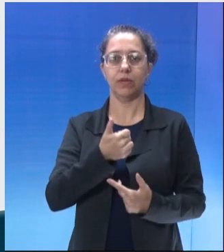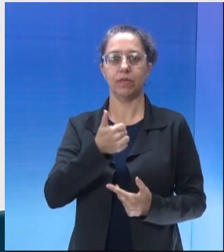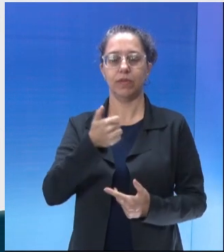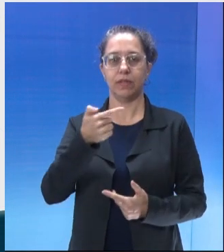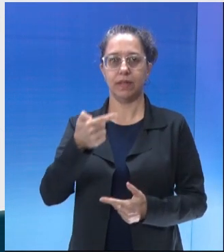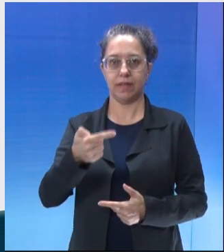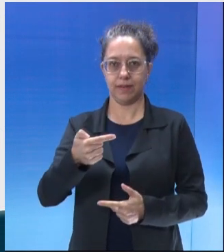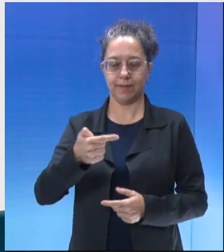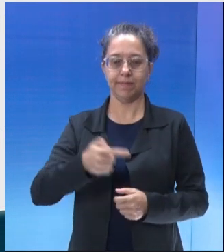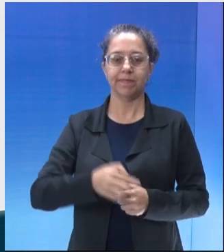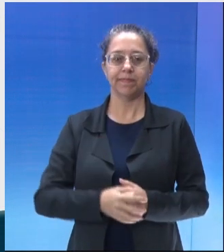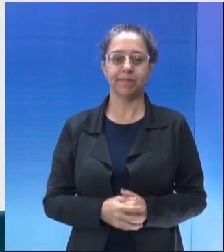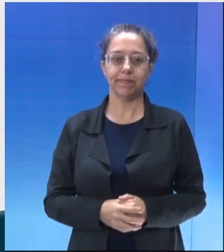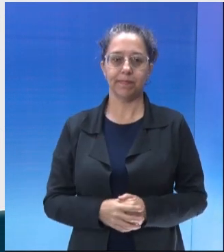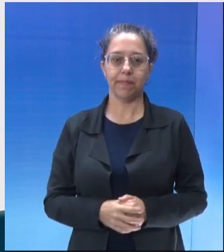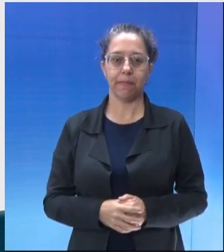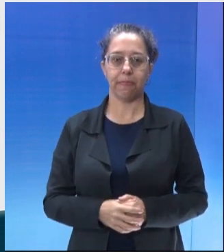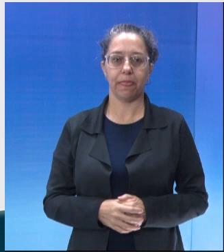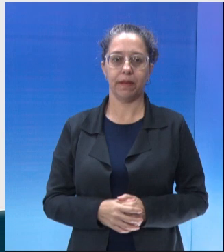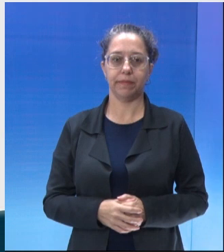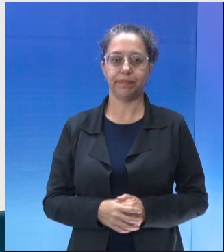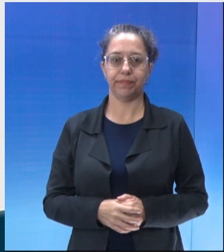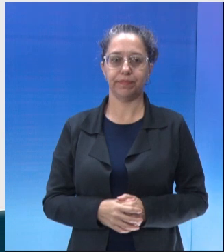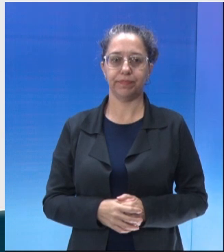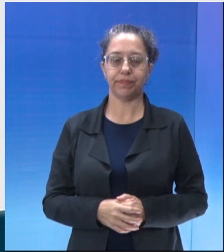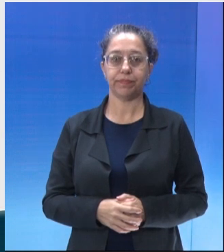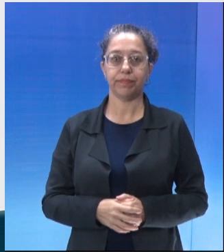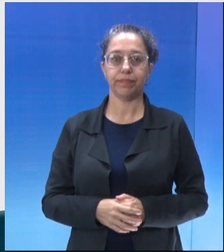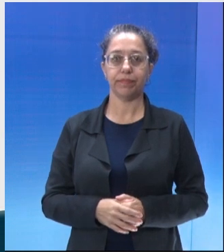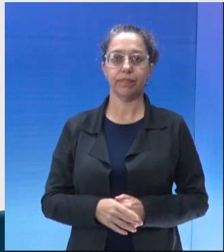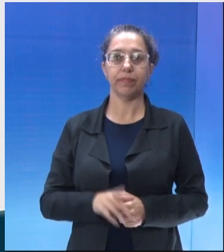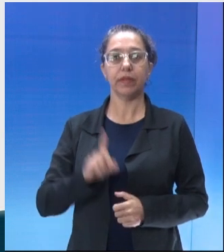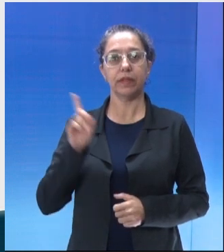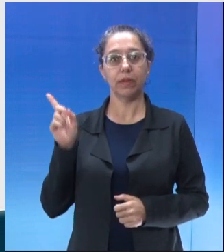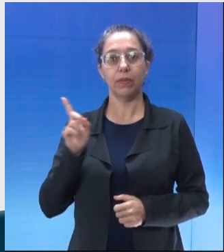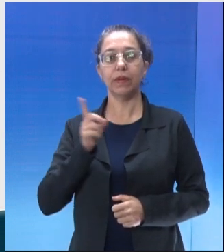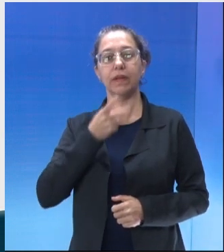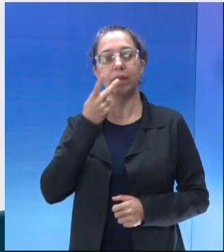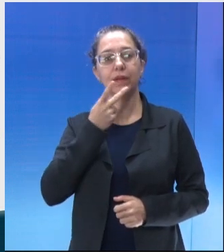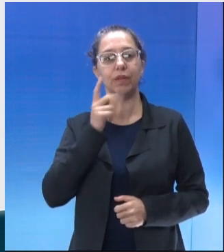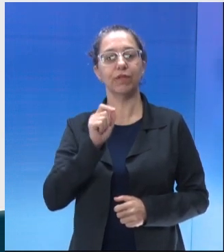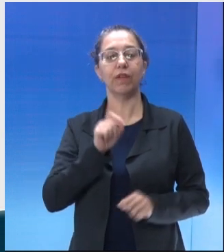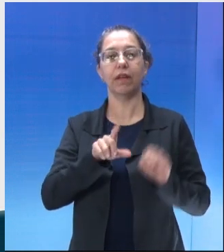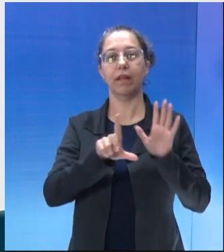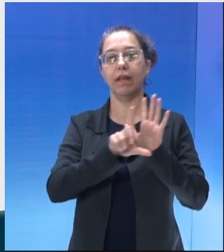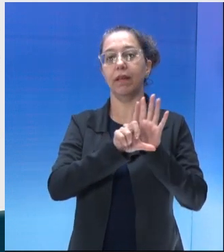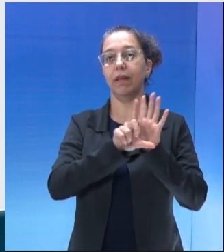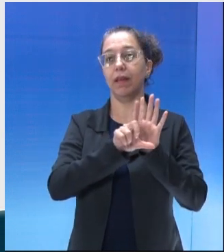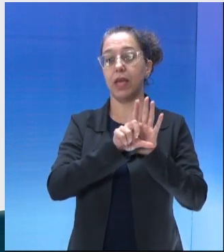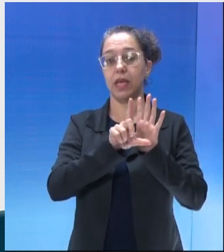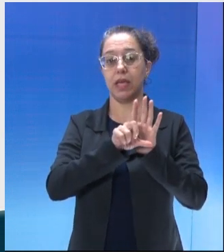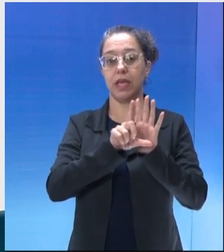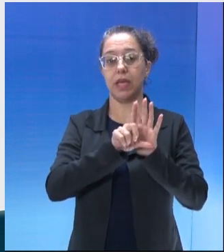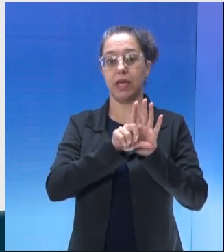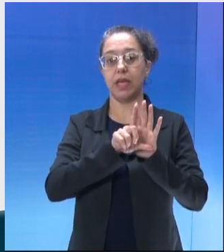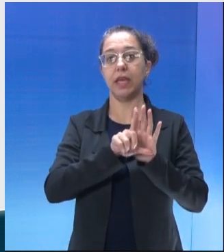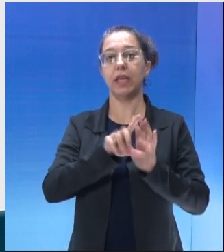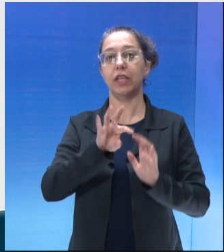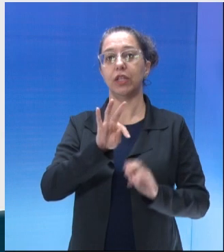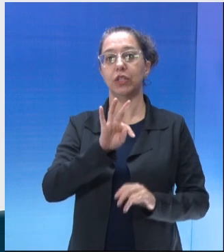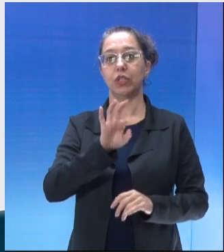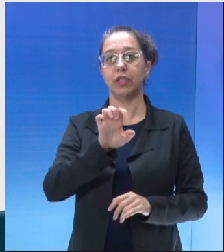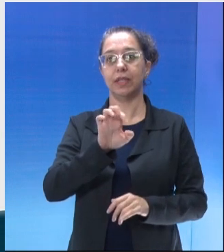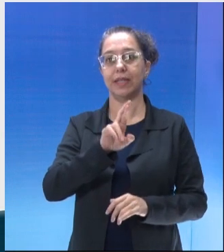2017. A questão 80 fala sobre a Lei de Terras de 1850.